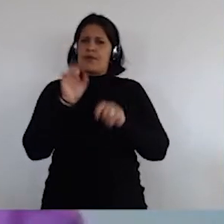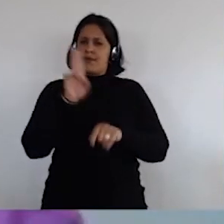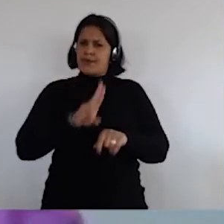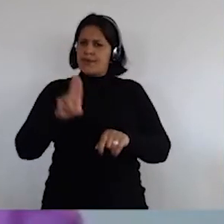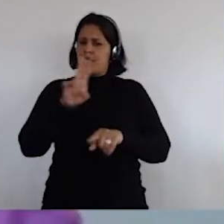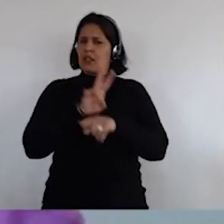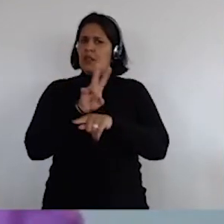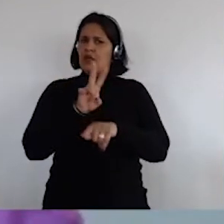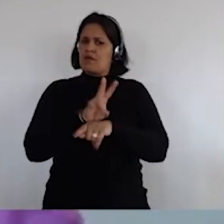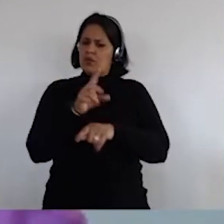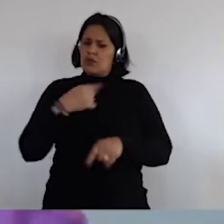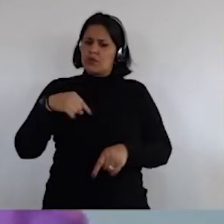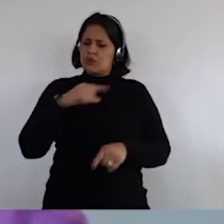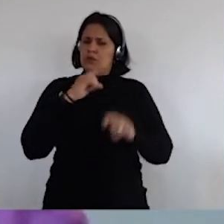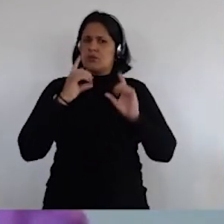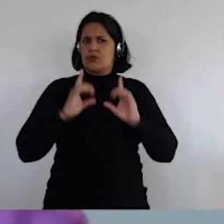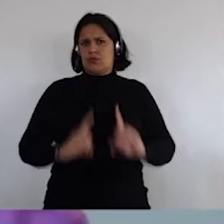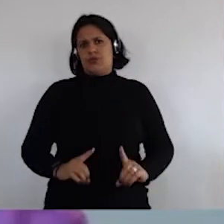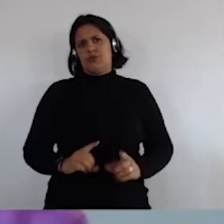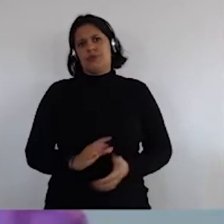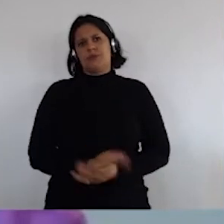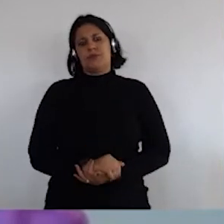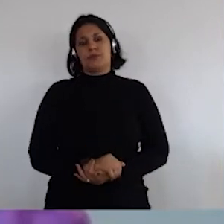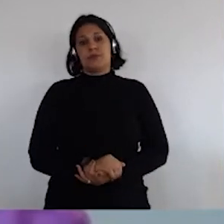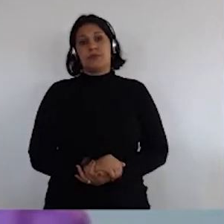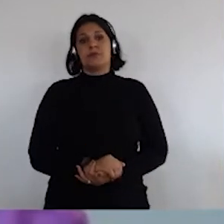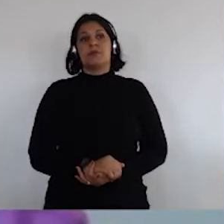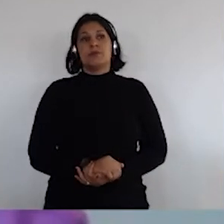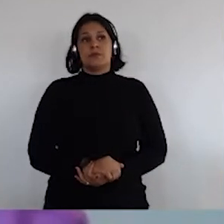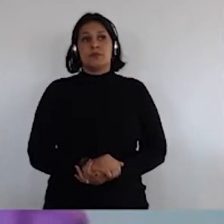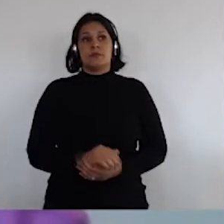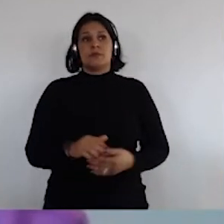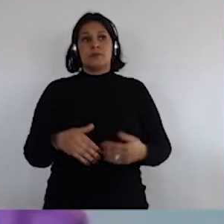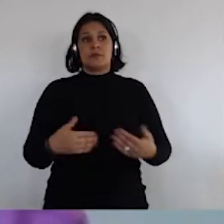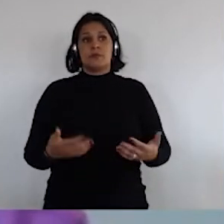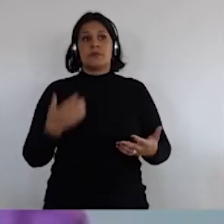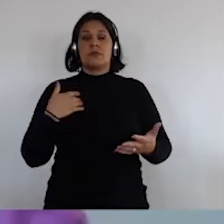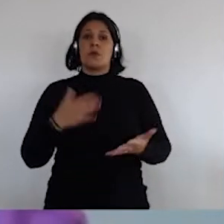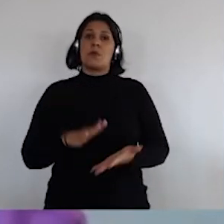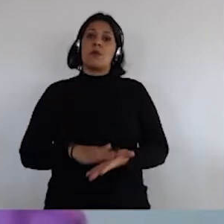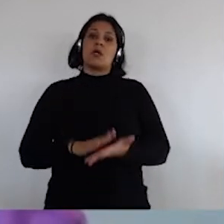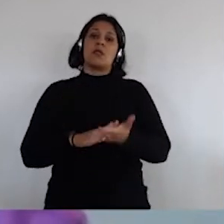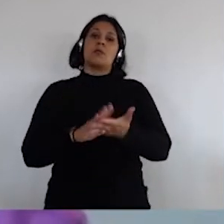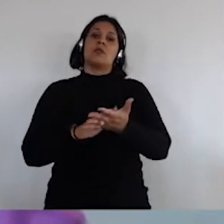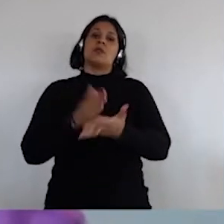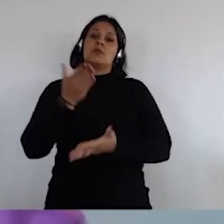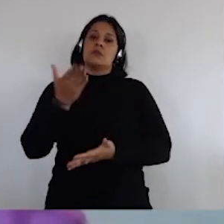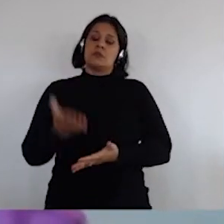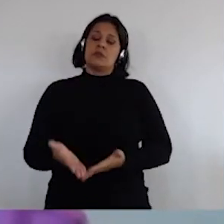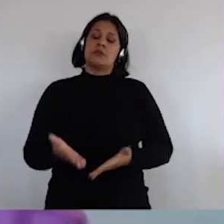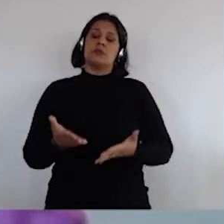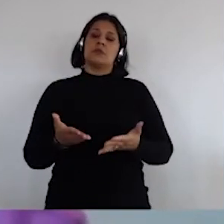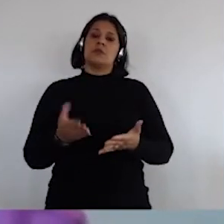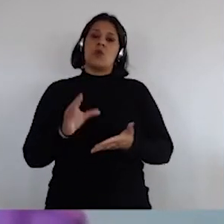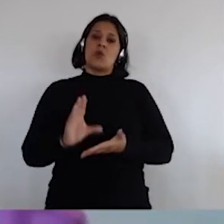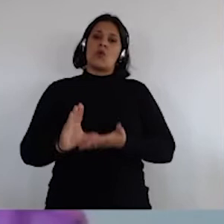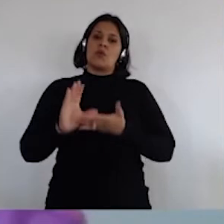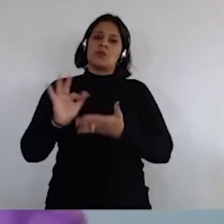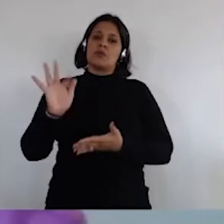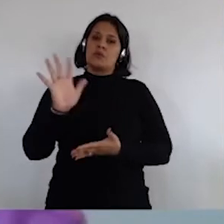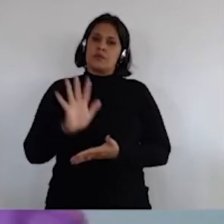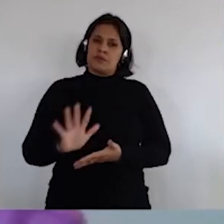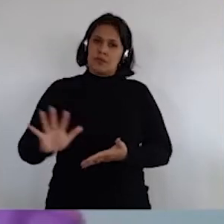dos nossos direitos. Nesse contexto, parabenizo a iniciativa do Conselho Federal, na pessoa